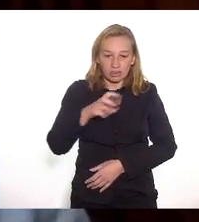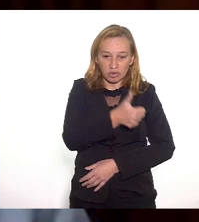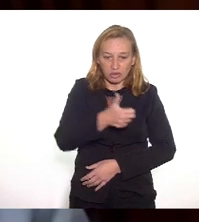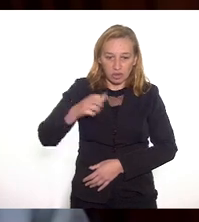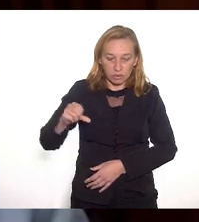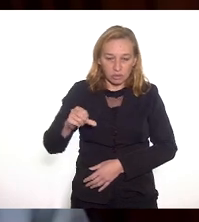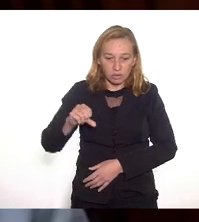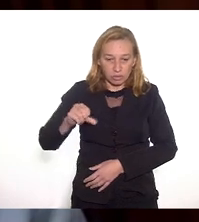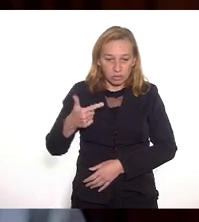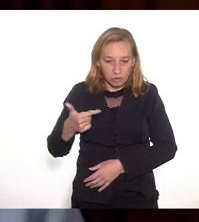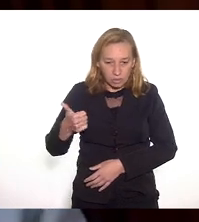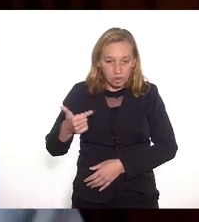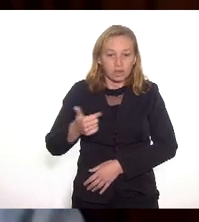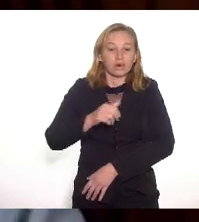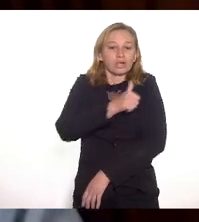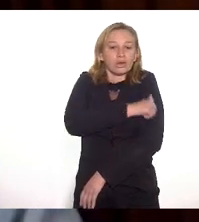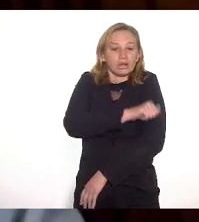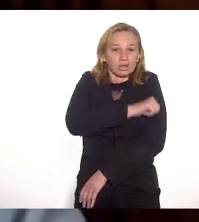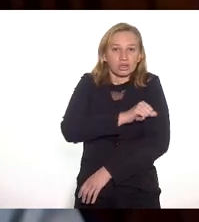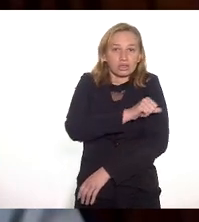Rejane.